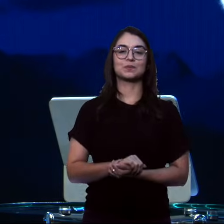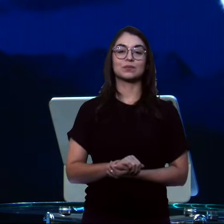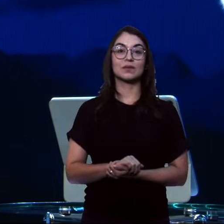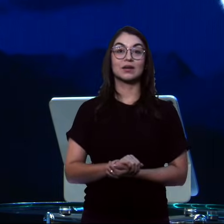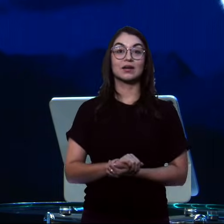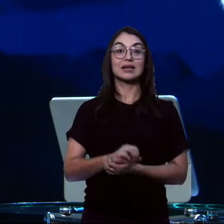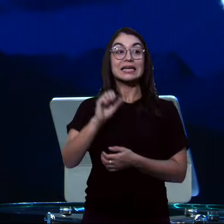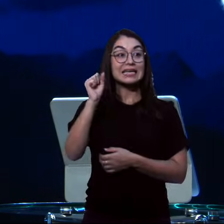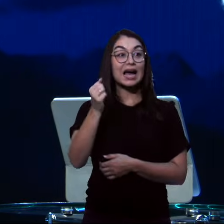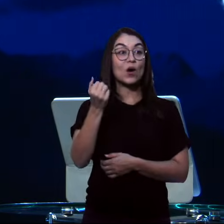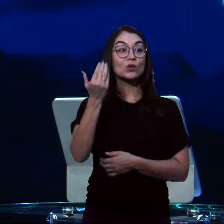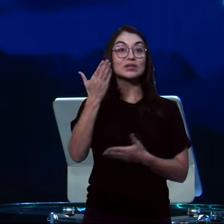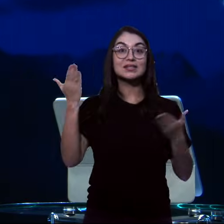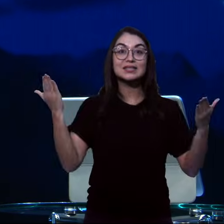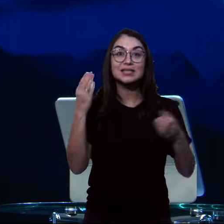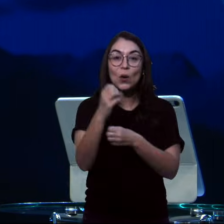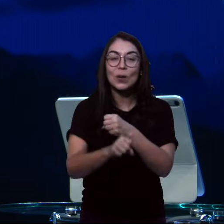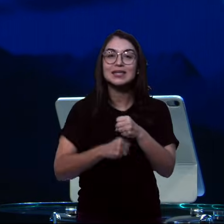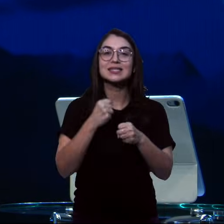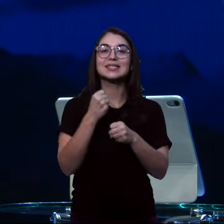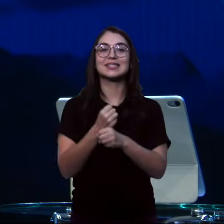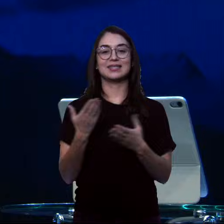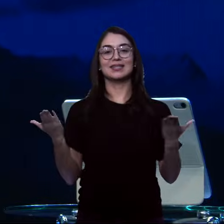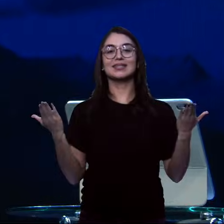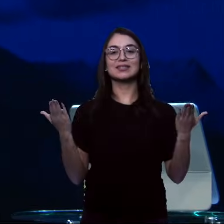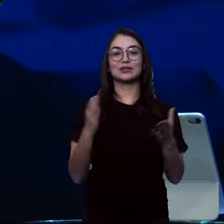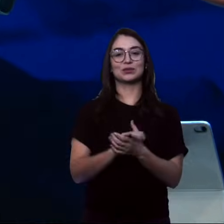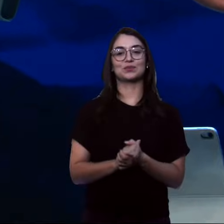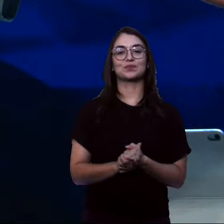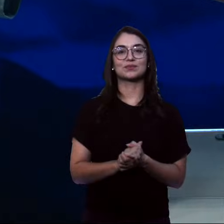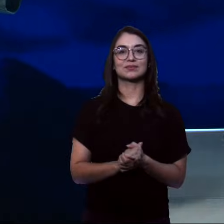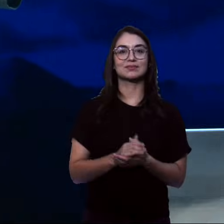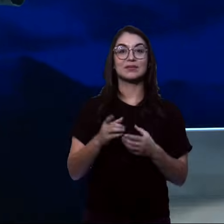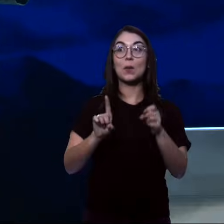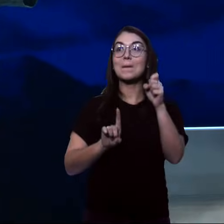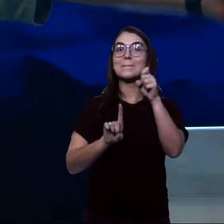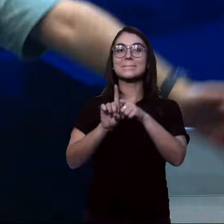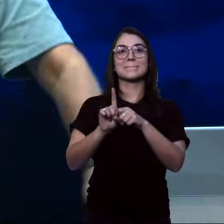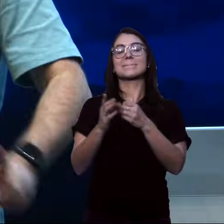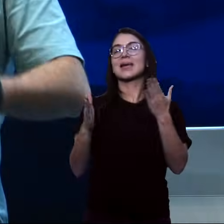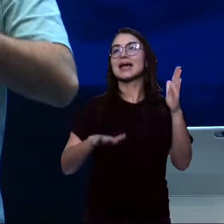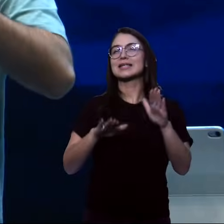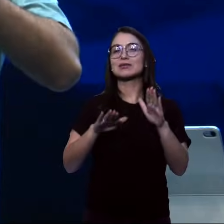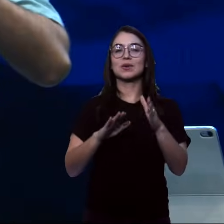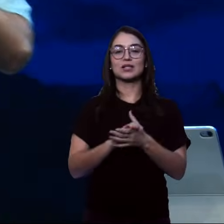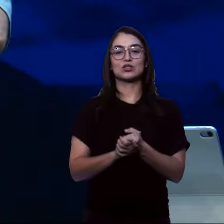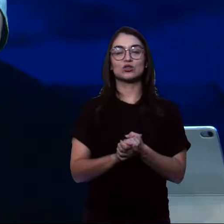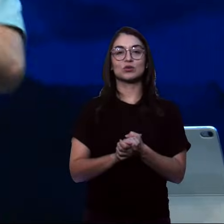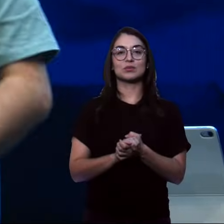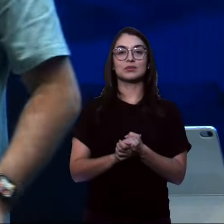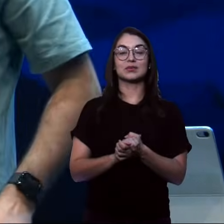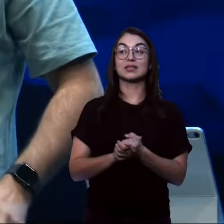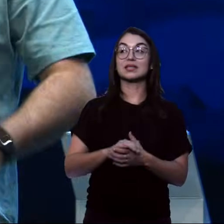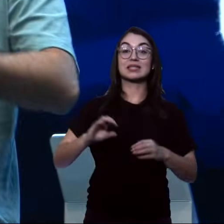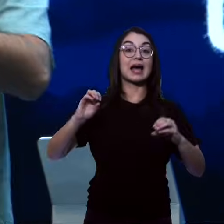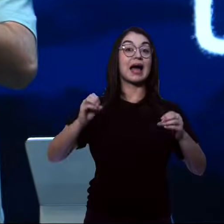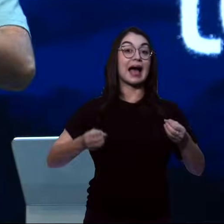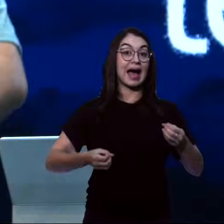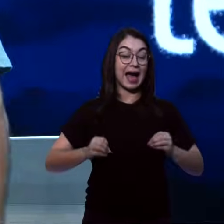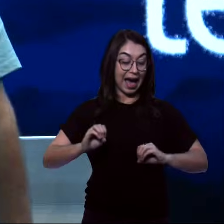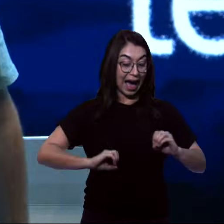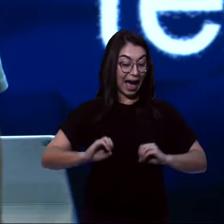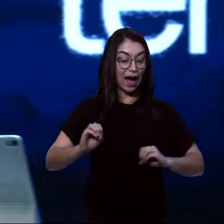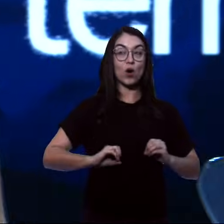Aconteceu esse ano, gente. Faz nem um mês. A obra que Deus começa,